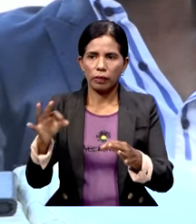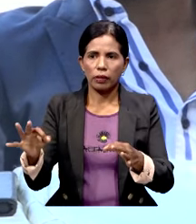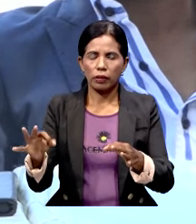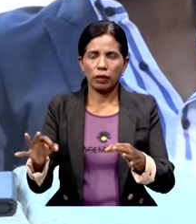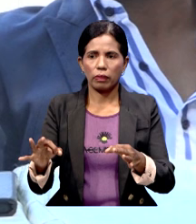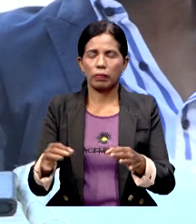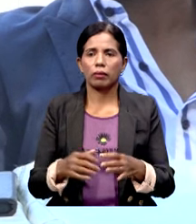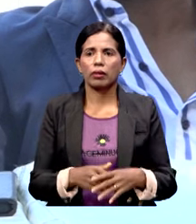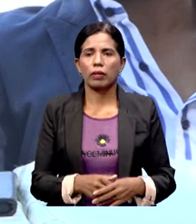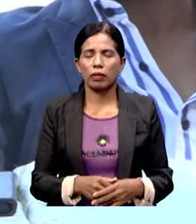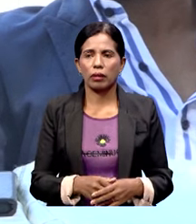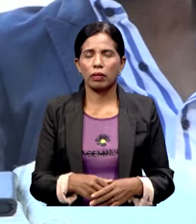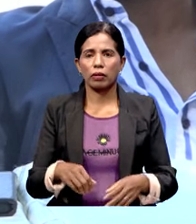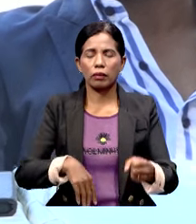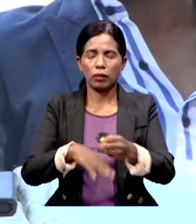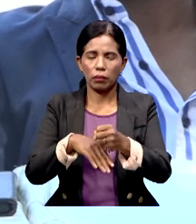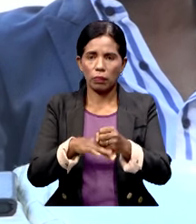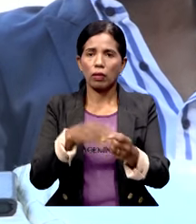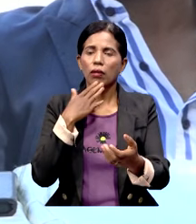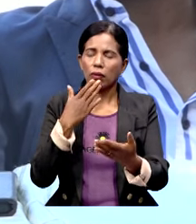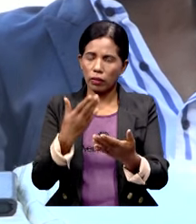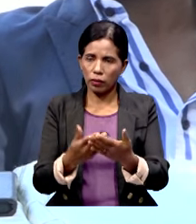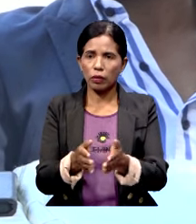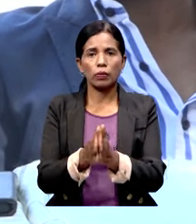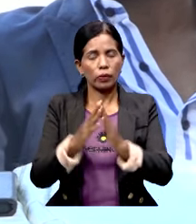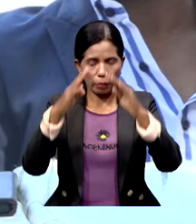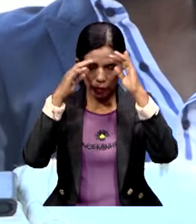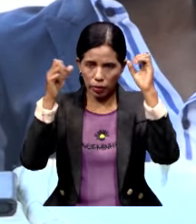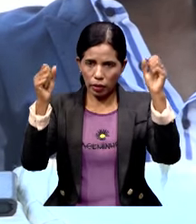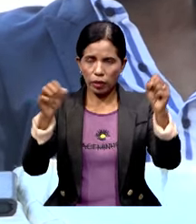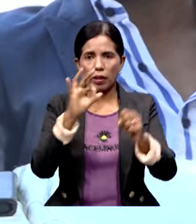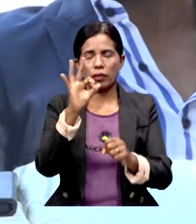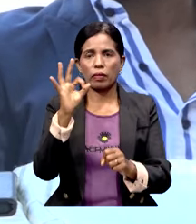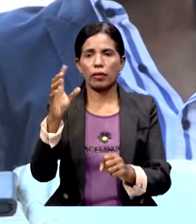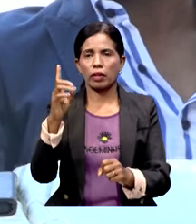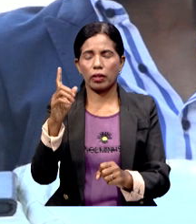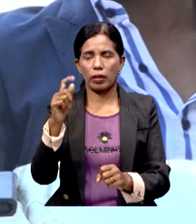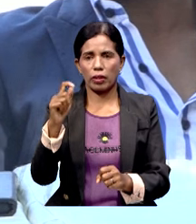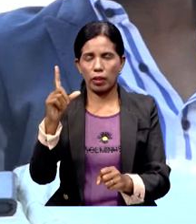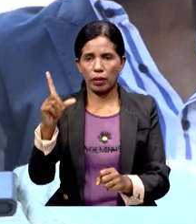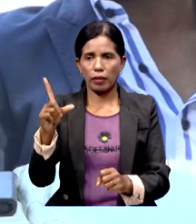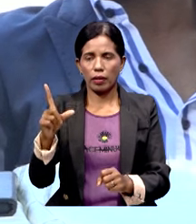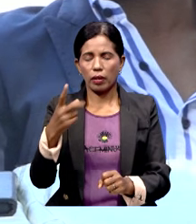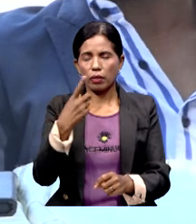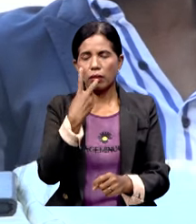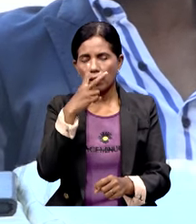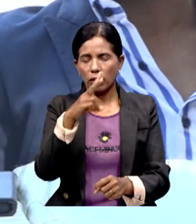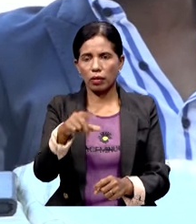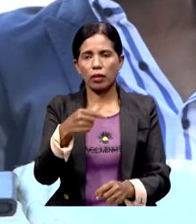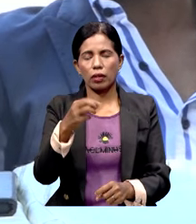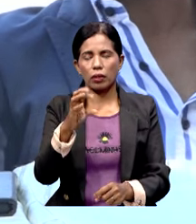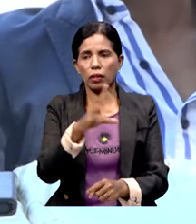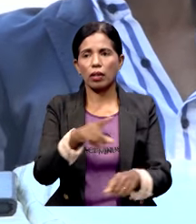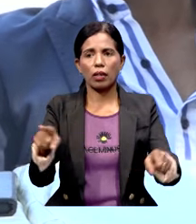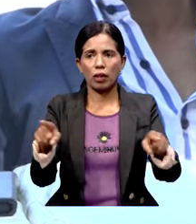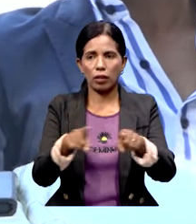desenvolvimento, futebol lá, rodia. Husu presidente interino FFTL atu demiti senhor Gregório Correa, husi nia cargo